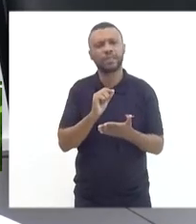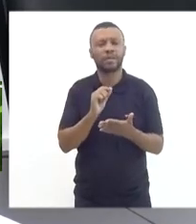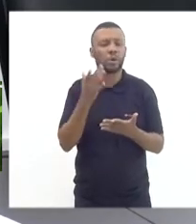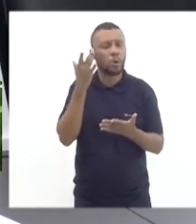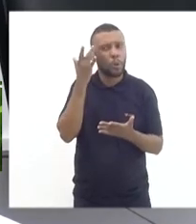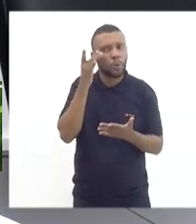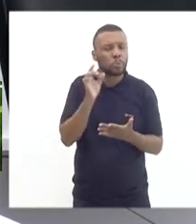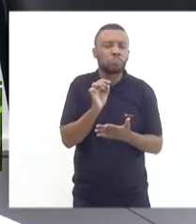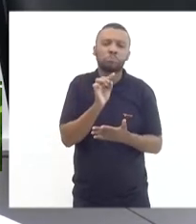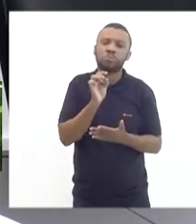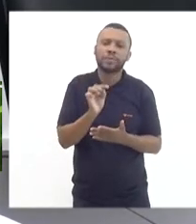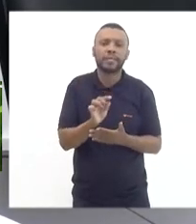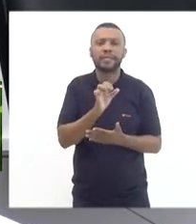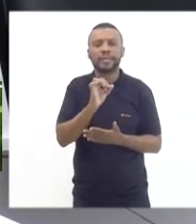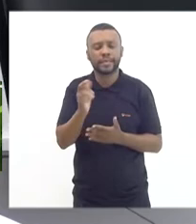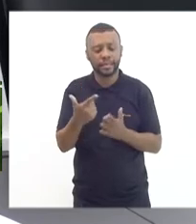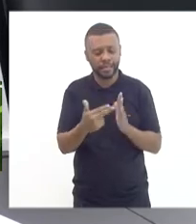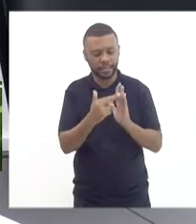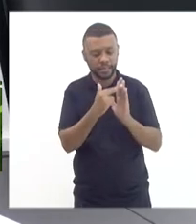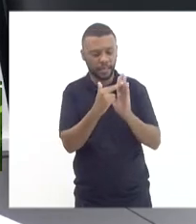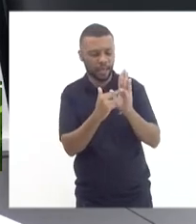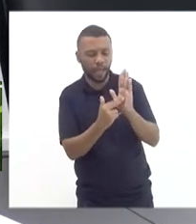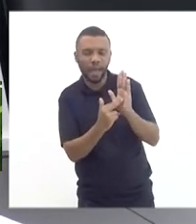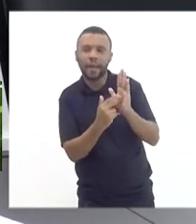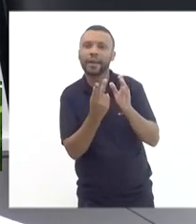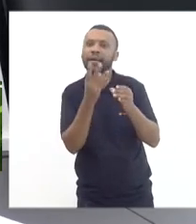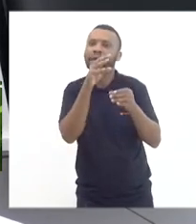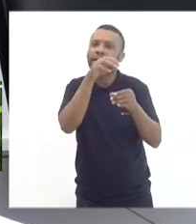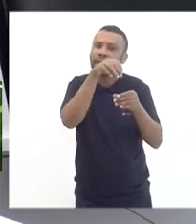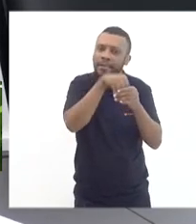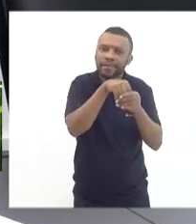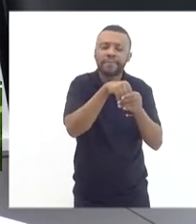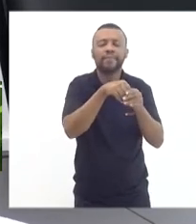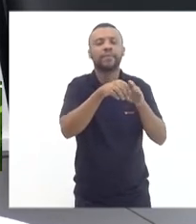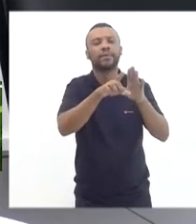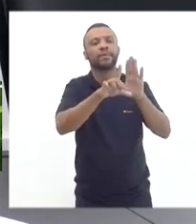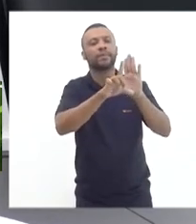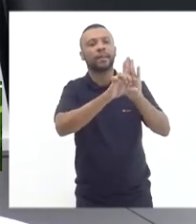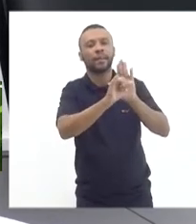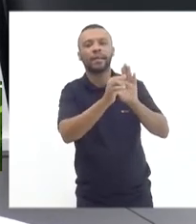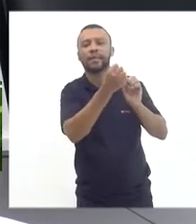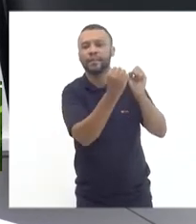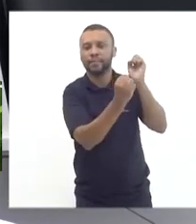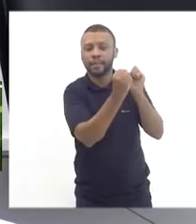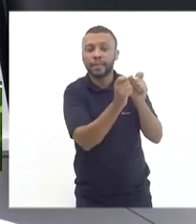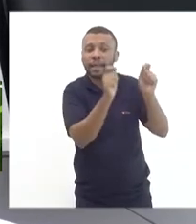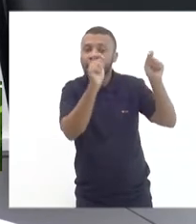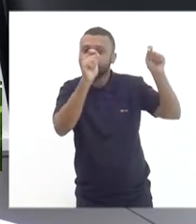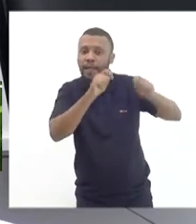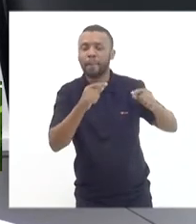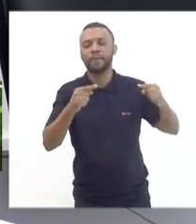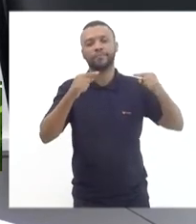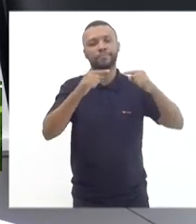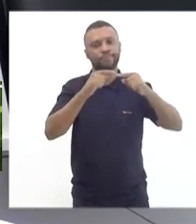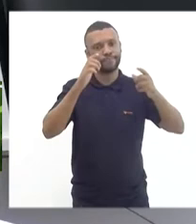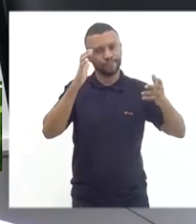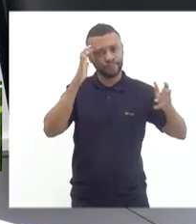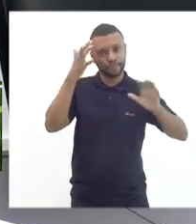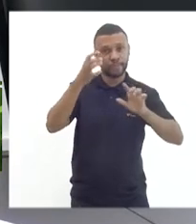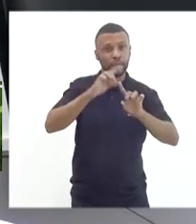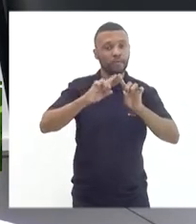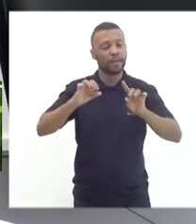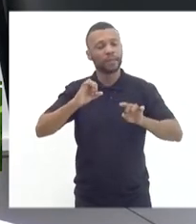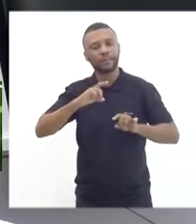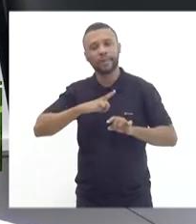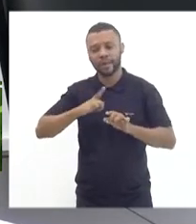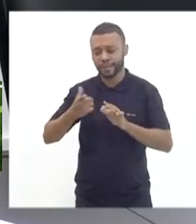sei se na regulamentação infralegal isso pode ser sanado. Agora, eu acho que se tivesse positivado